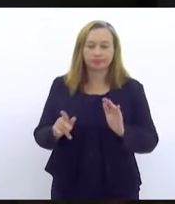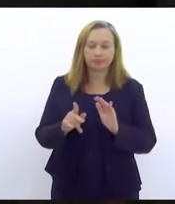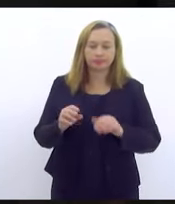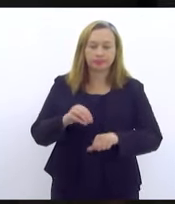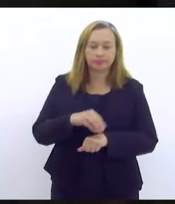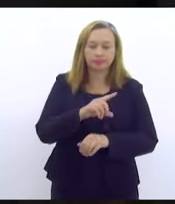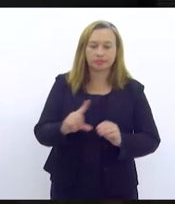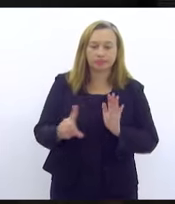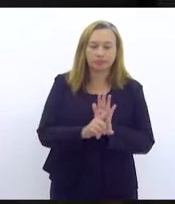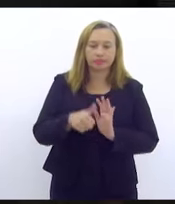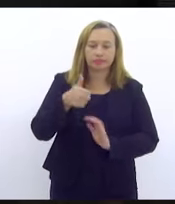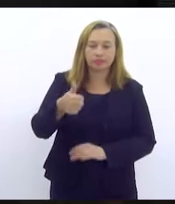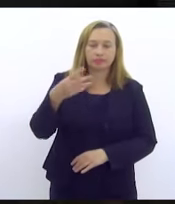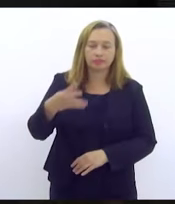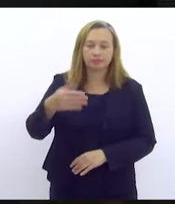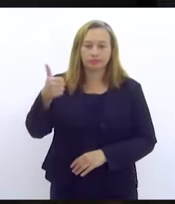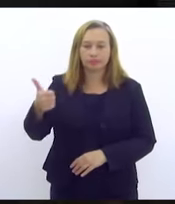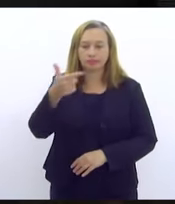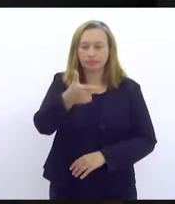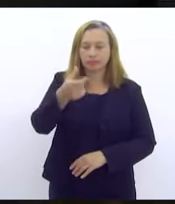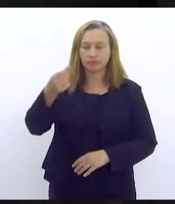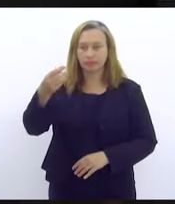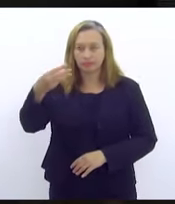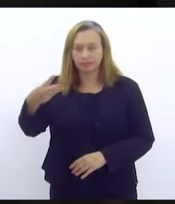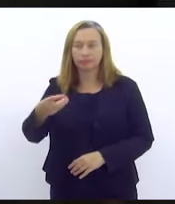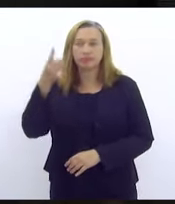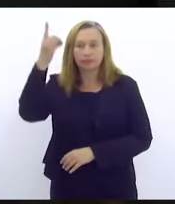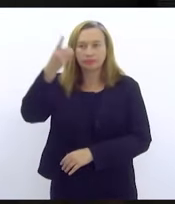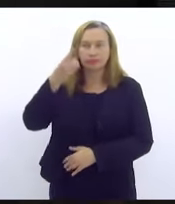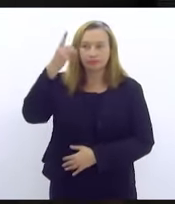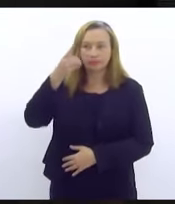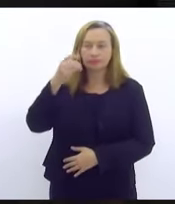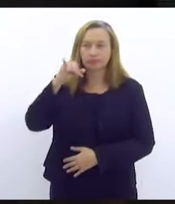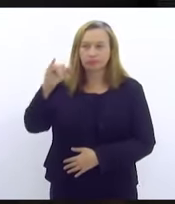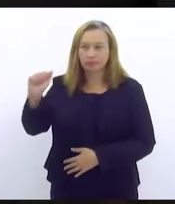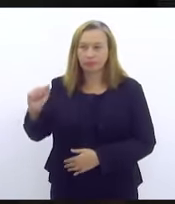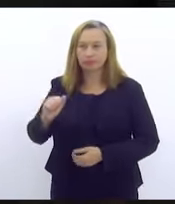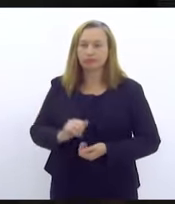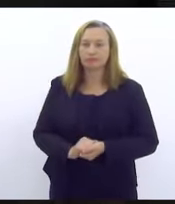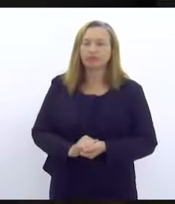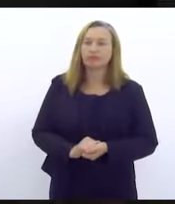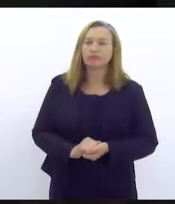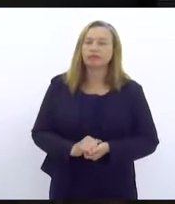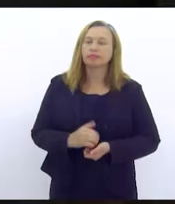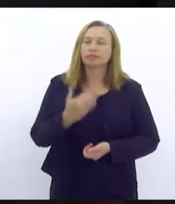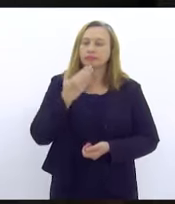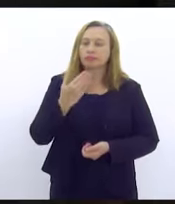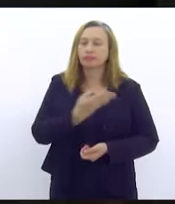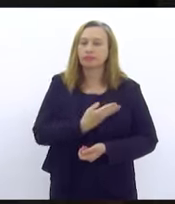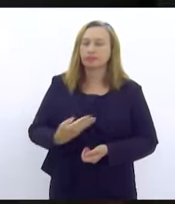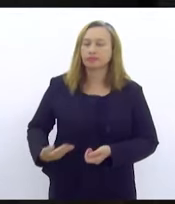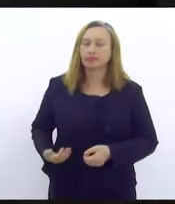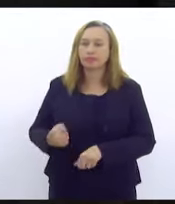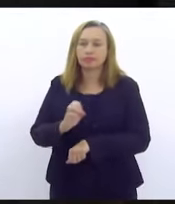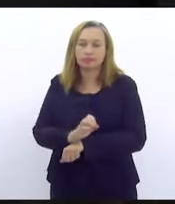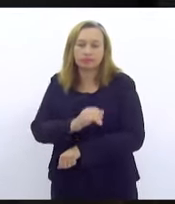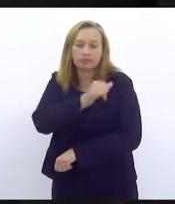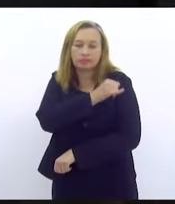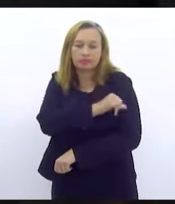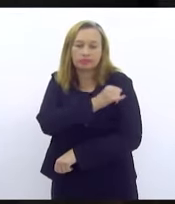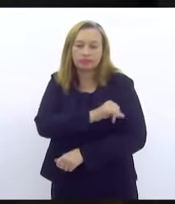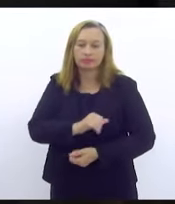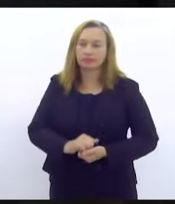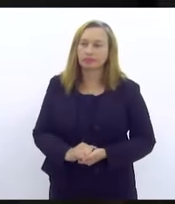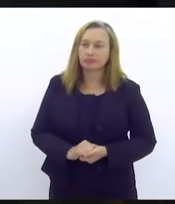legislativa número 141/2023, de autoria da deputada Índia Armelau, que solicita ao excelentíssimo senhor governador